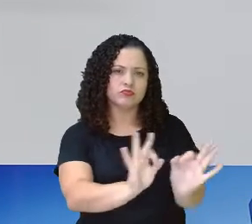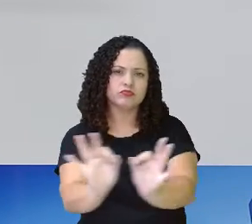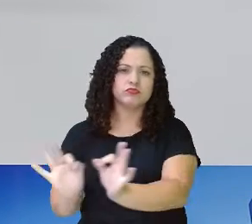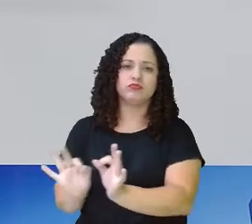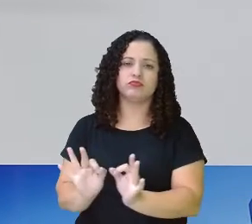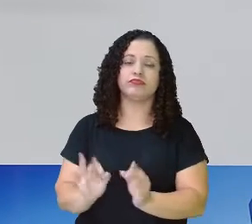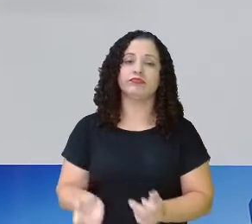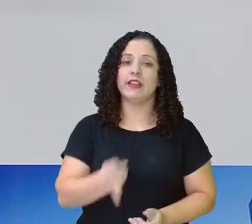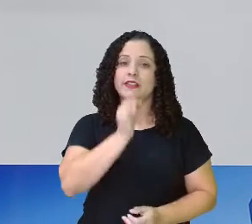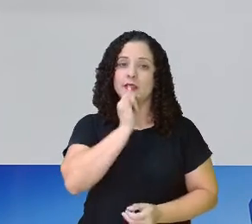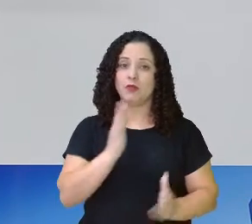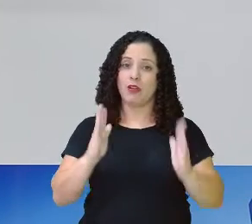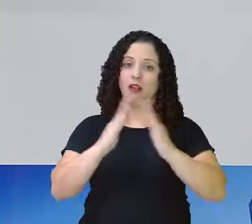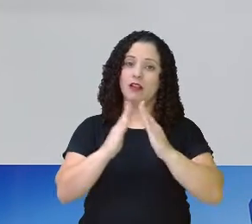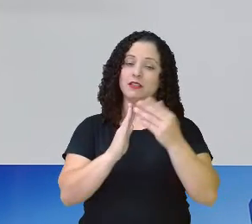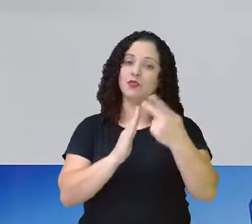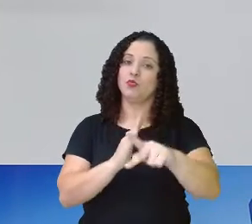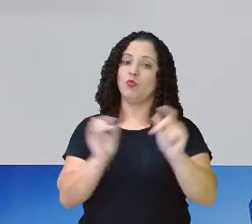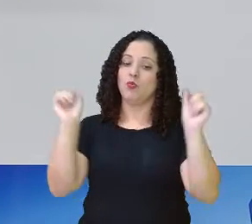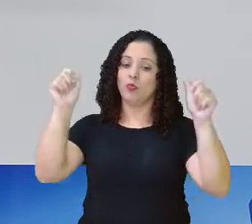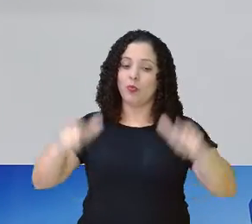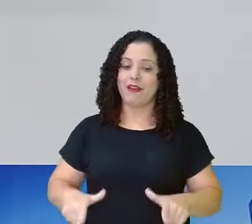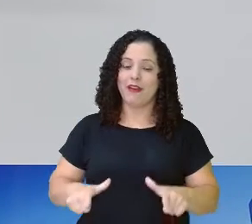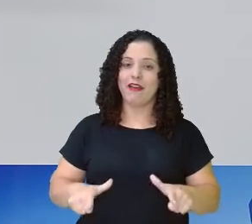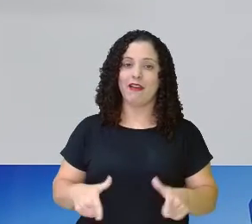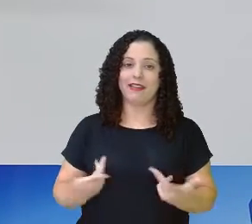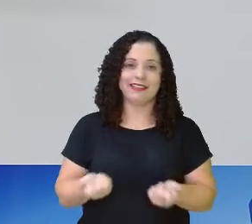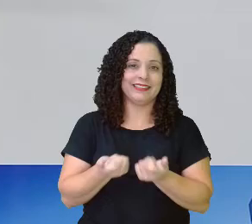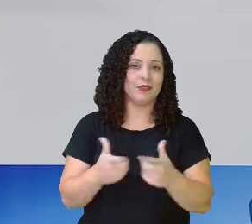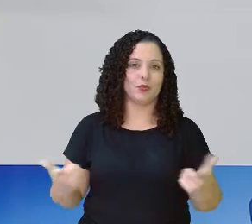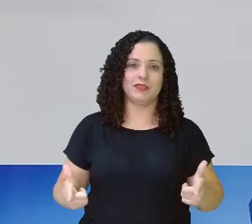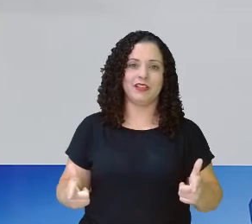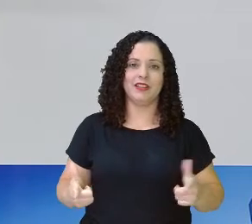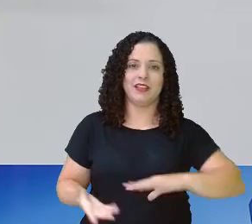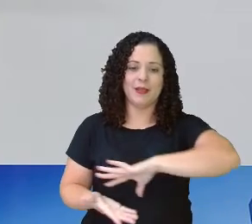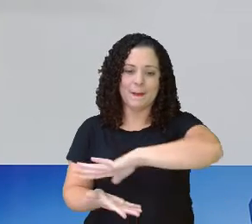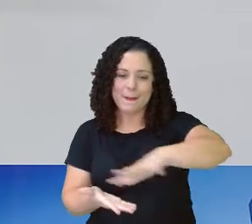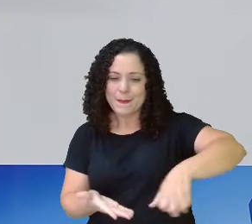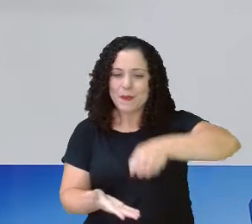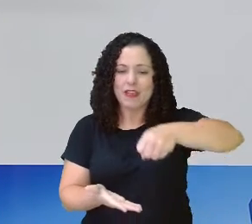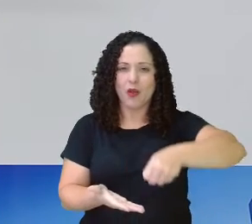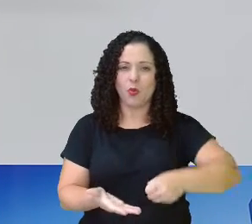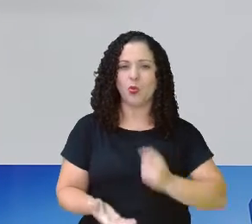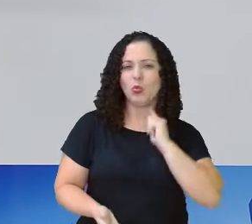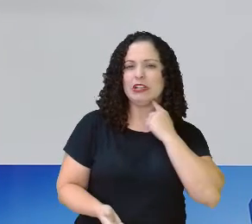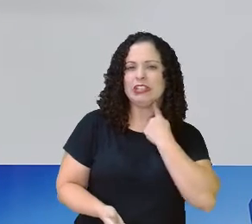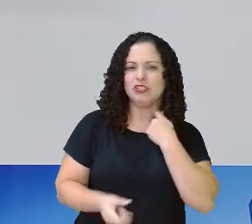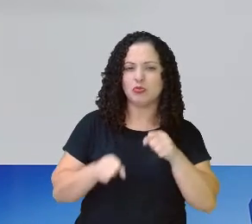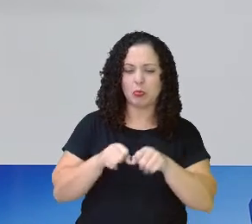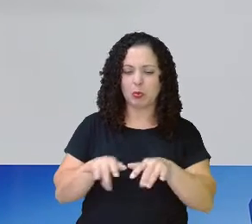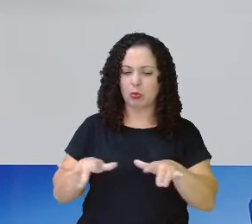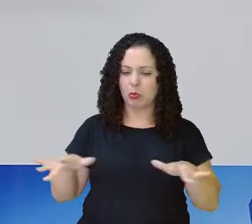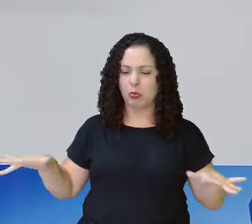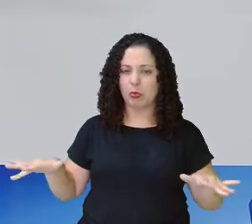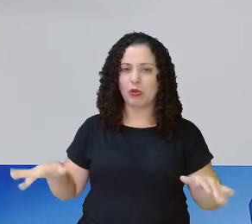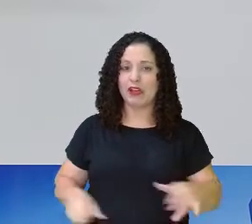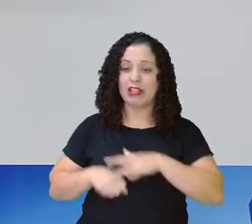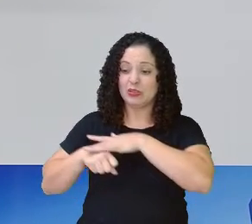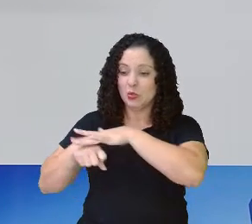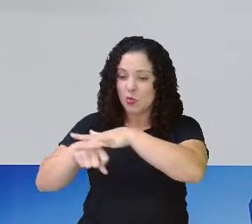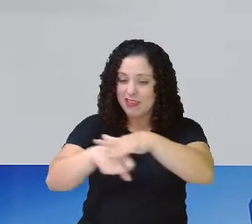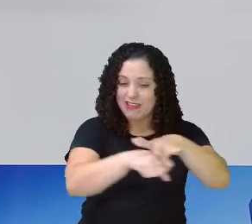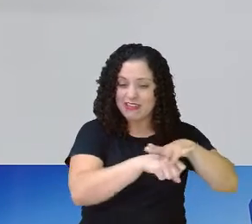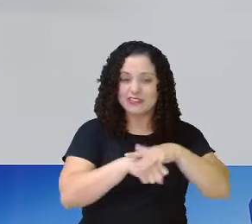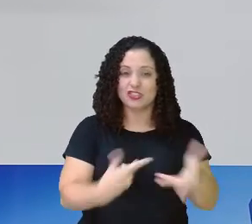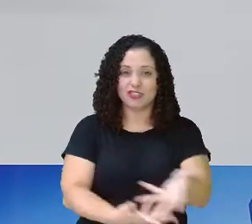se você mora num local que não tem uma coleta de lixo adequada, você pode muitas vezes ter várias doenças que